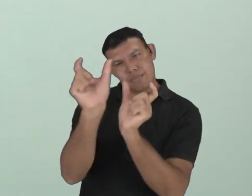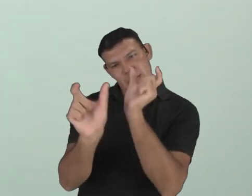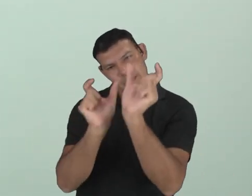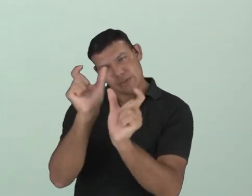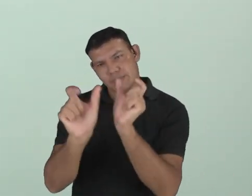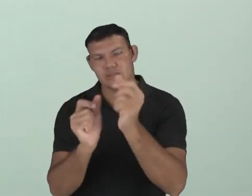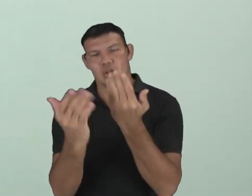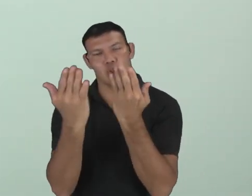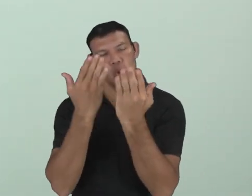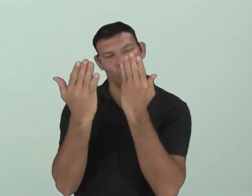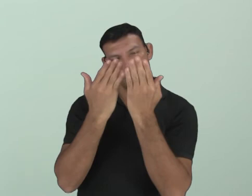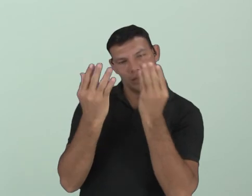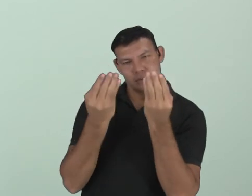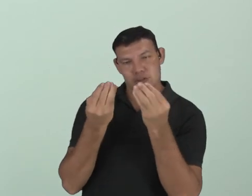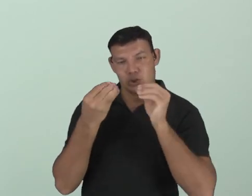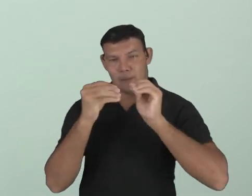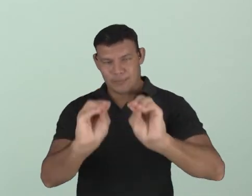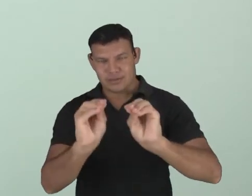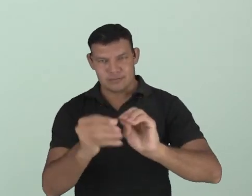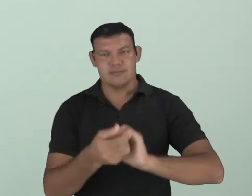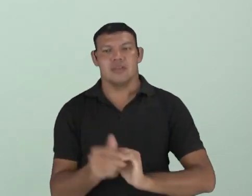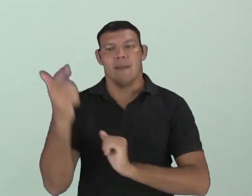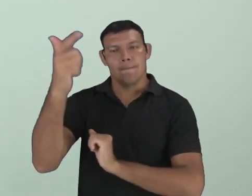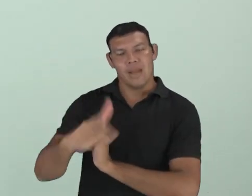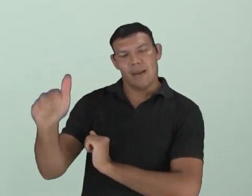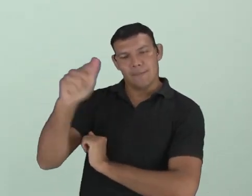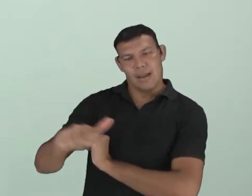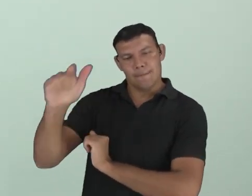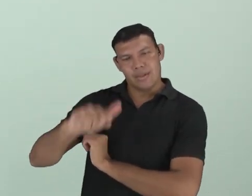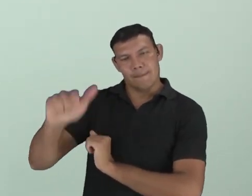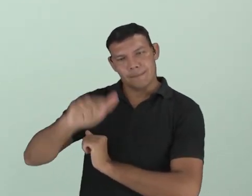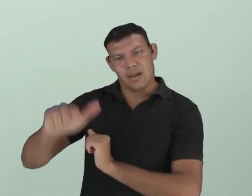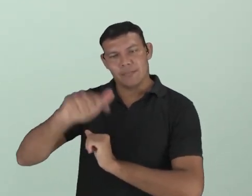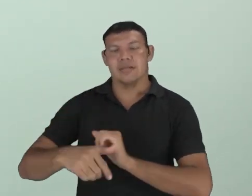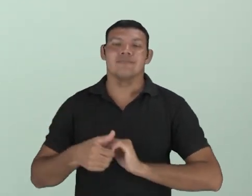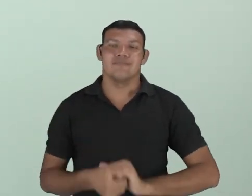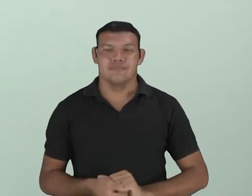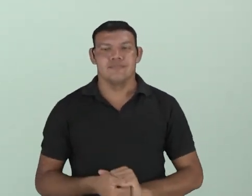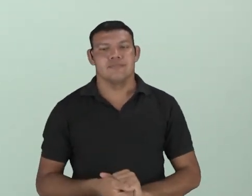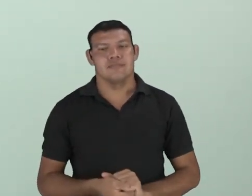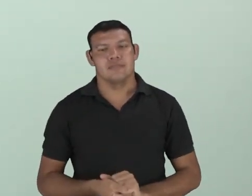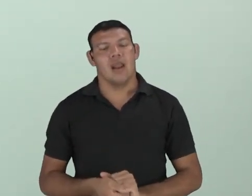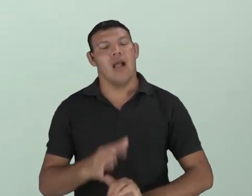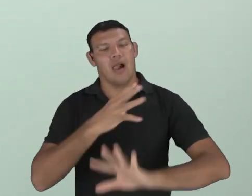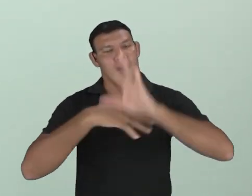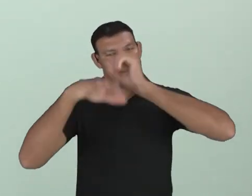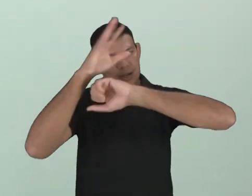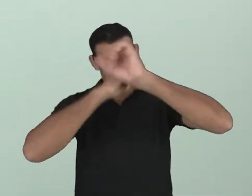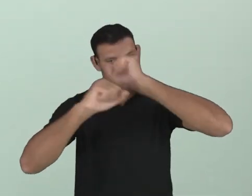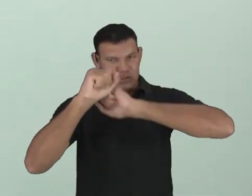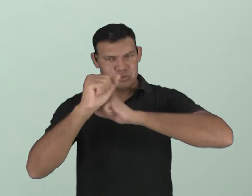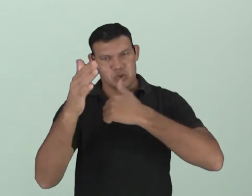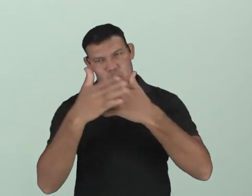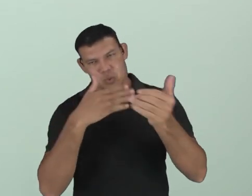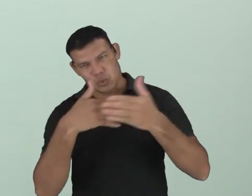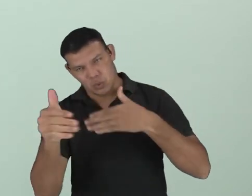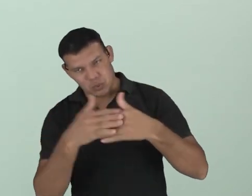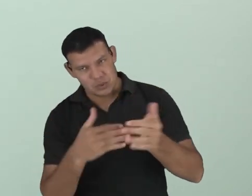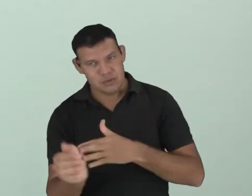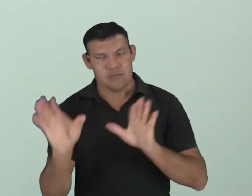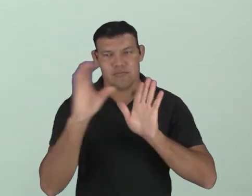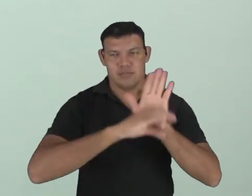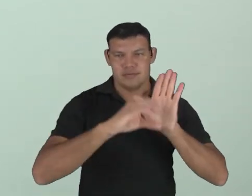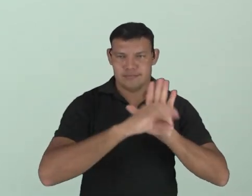algumas analogias ali. Se você repetir isso várias e várias vezes, você vai aprender qualquer que seja dos